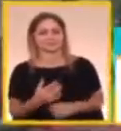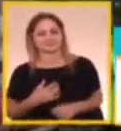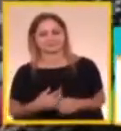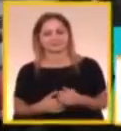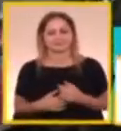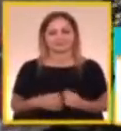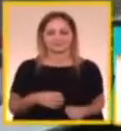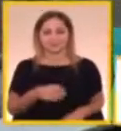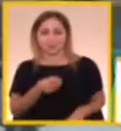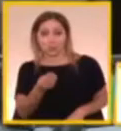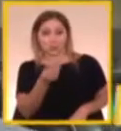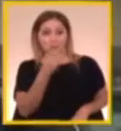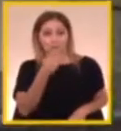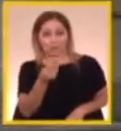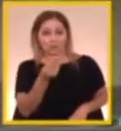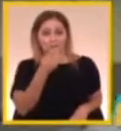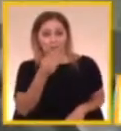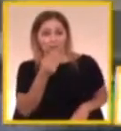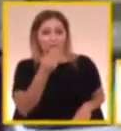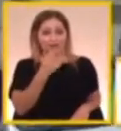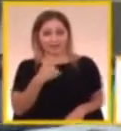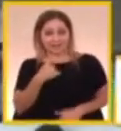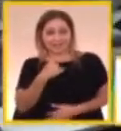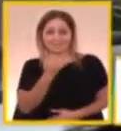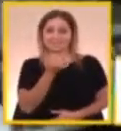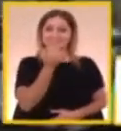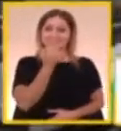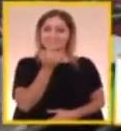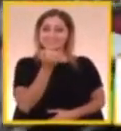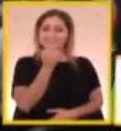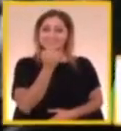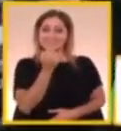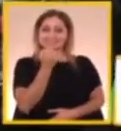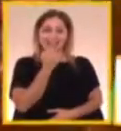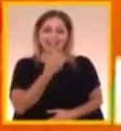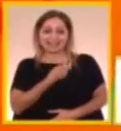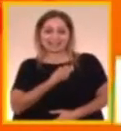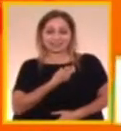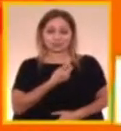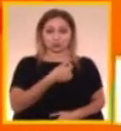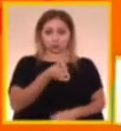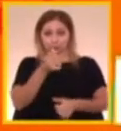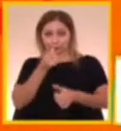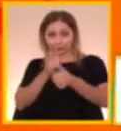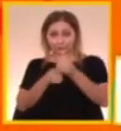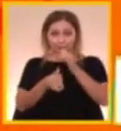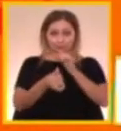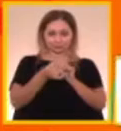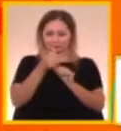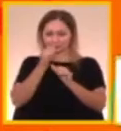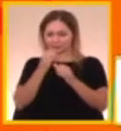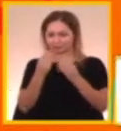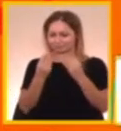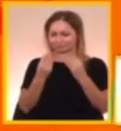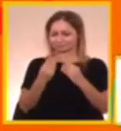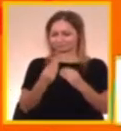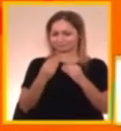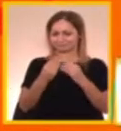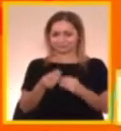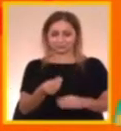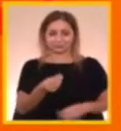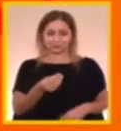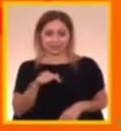É comer que eu estou feliz e é beber os copos à maneira.